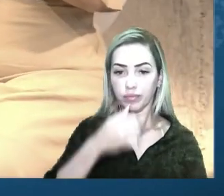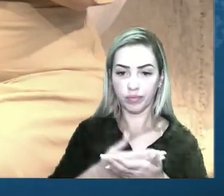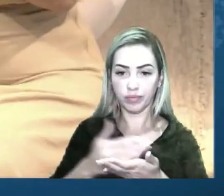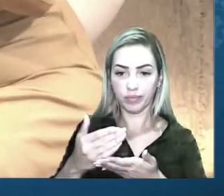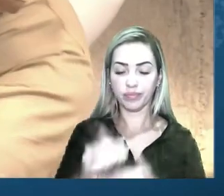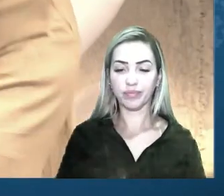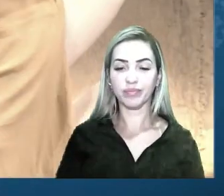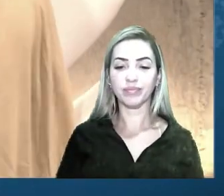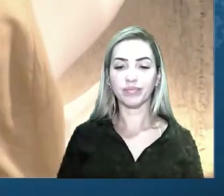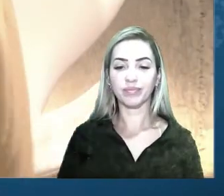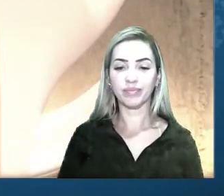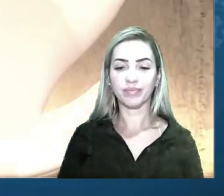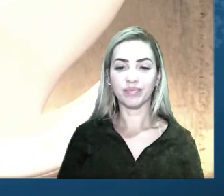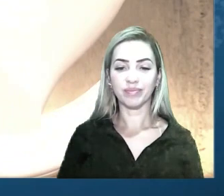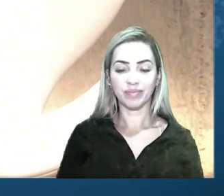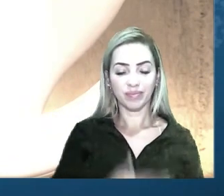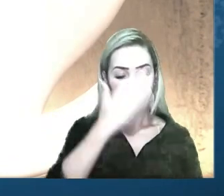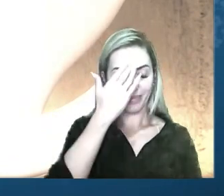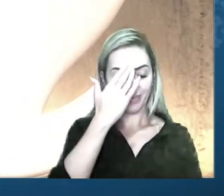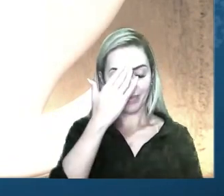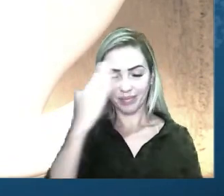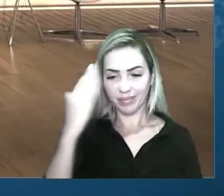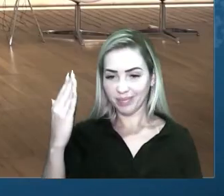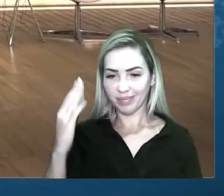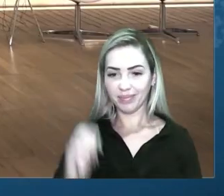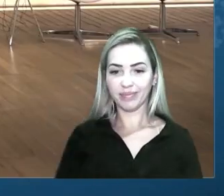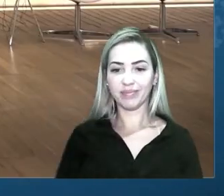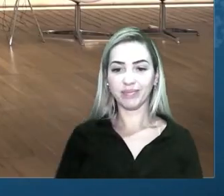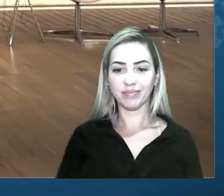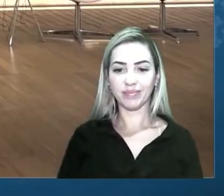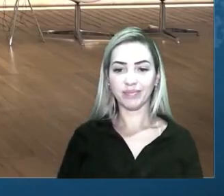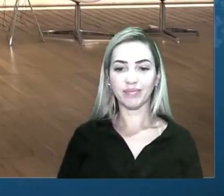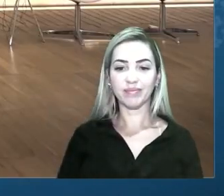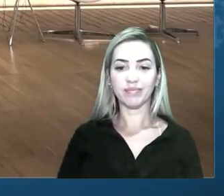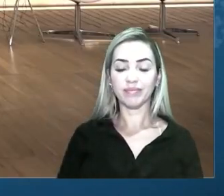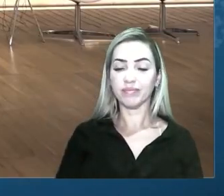Obrigada, Milena. Bom dia.